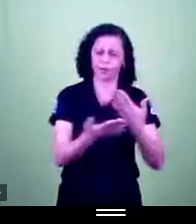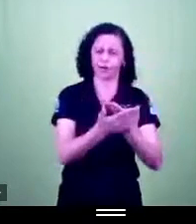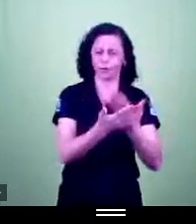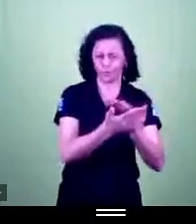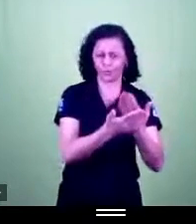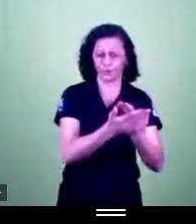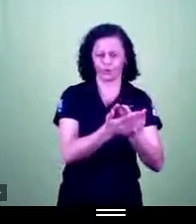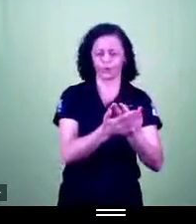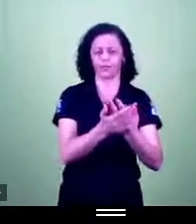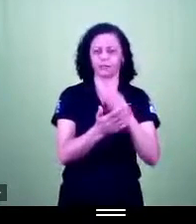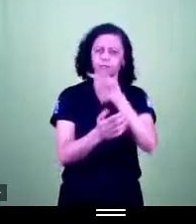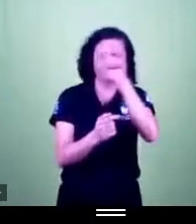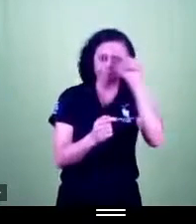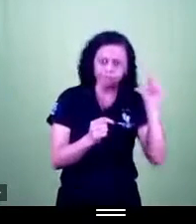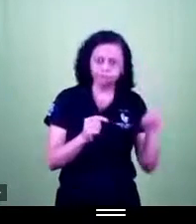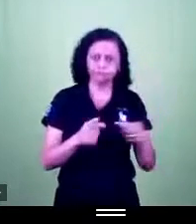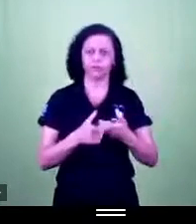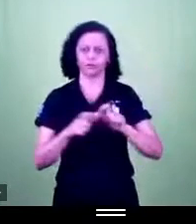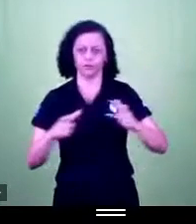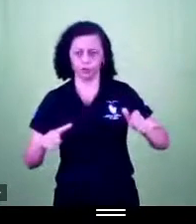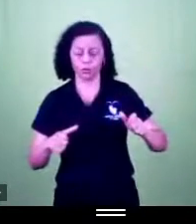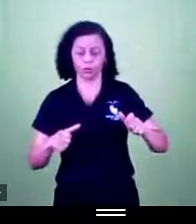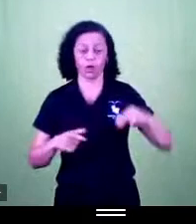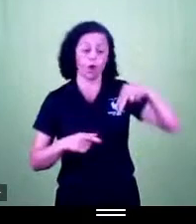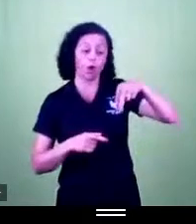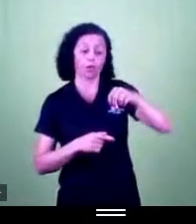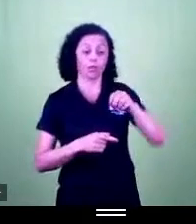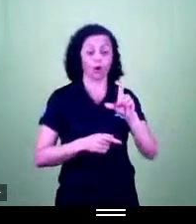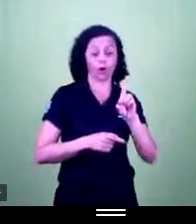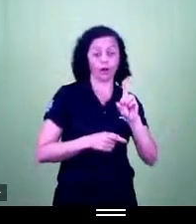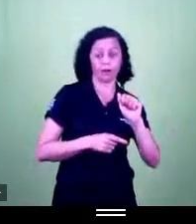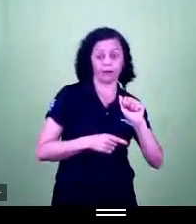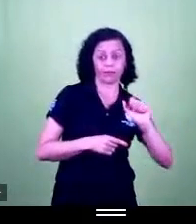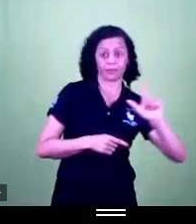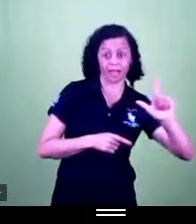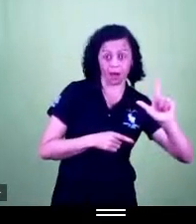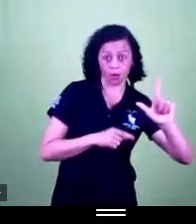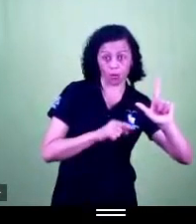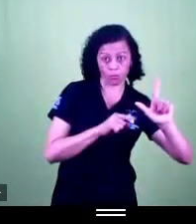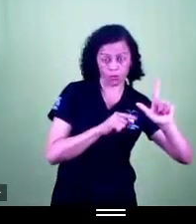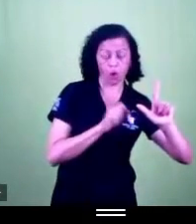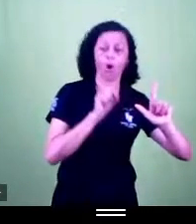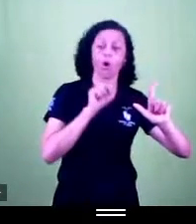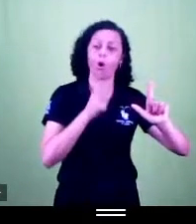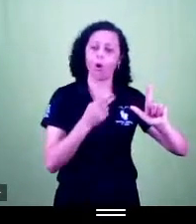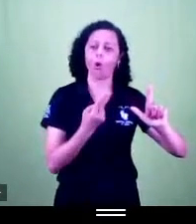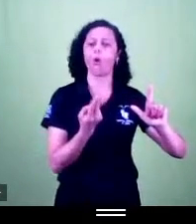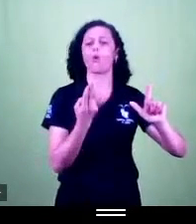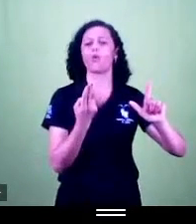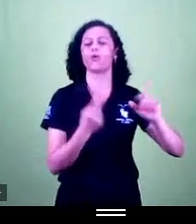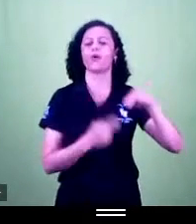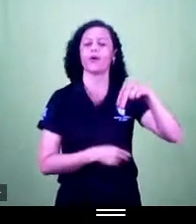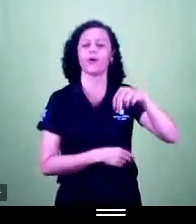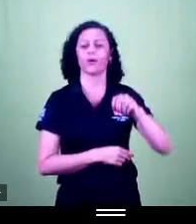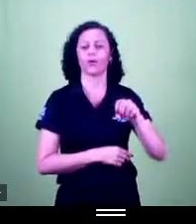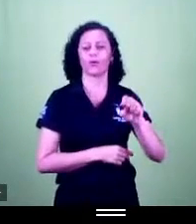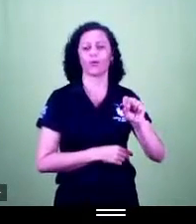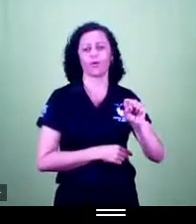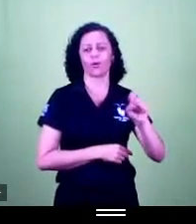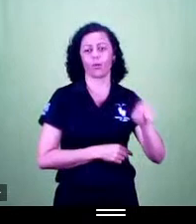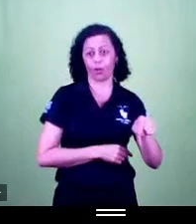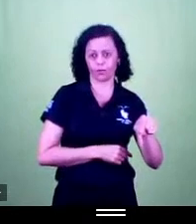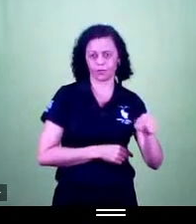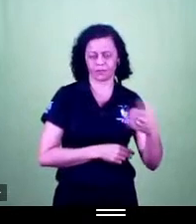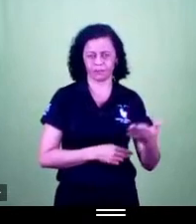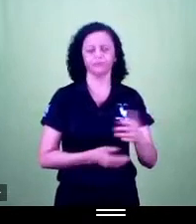análise nodal ou por nós, tá? Mas olha só, marquei um nó aqui, por que eu marquei um nó em cima e um nó embaixo? Esse